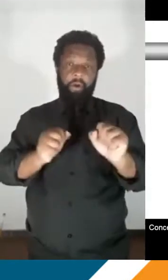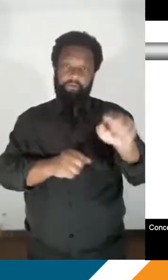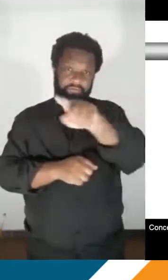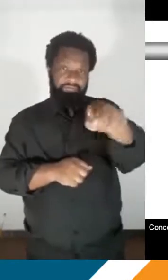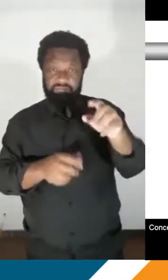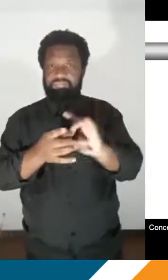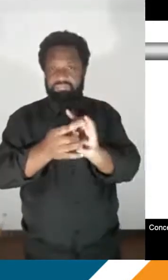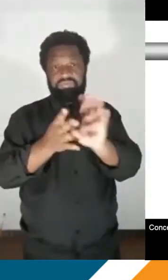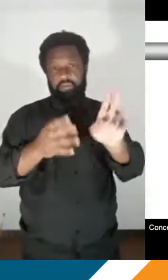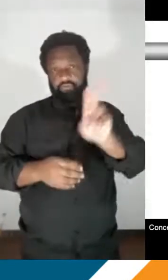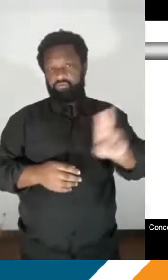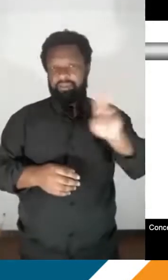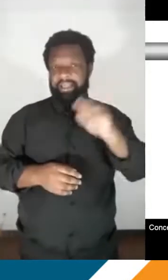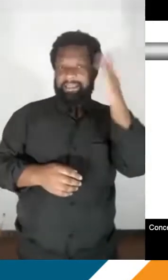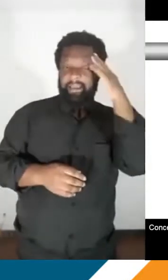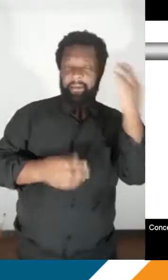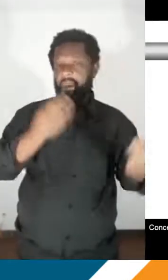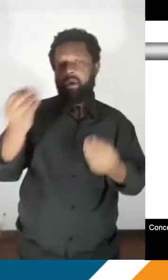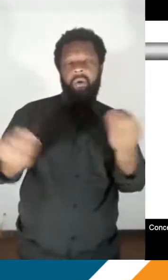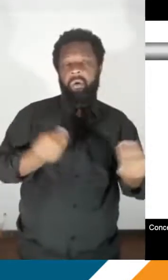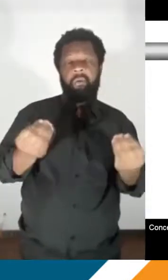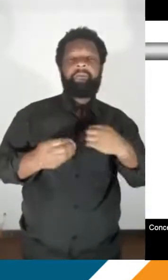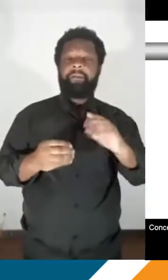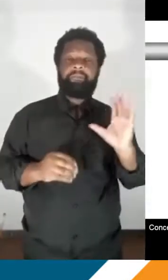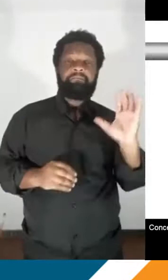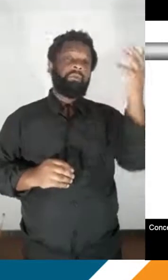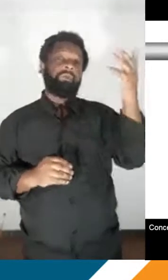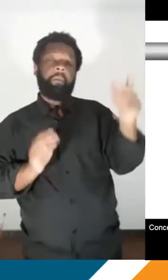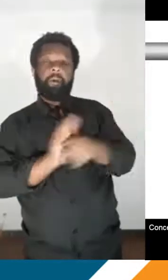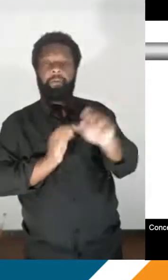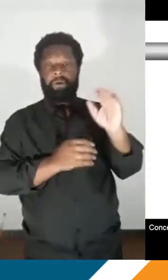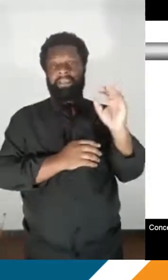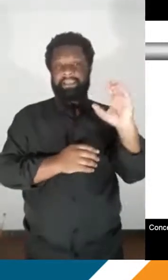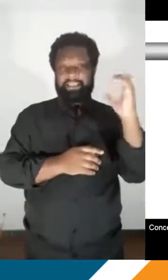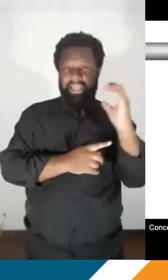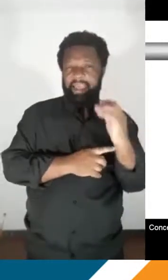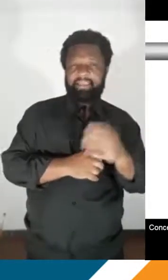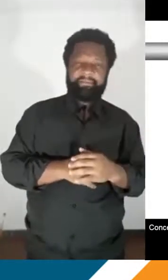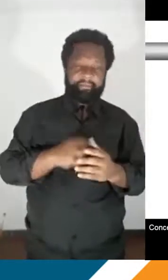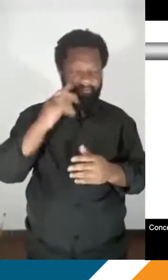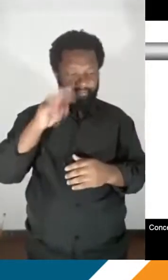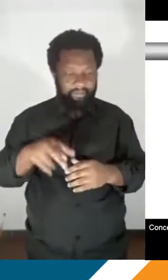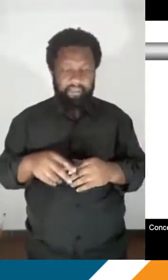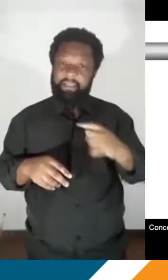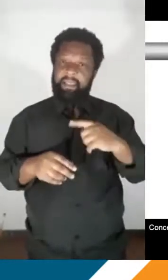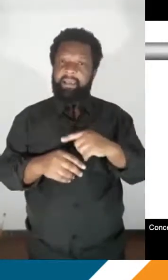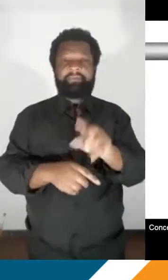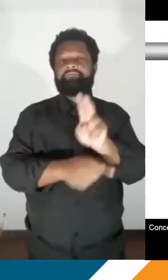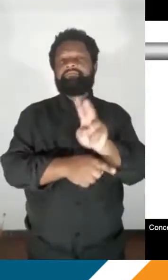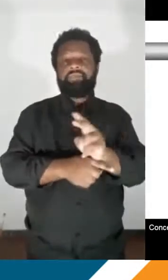vocês possam também usar e prever o comportamento de alguns fenômenos científicos, né? Eles têm